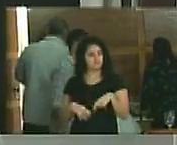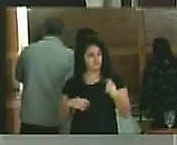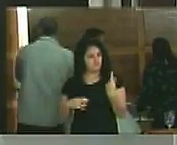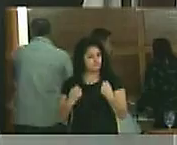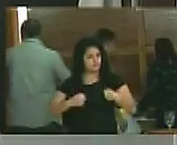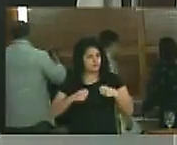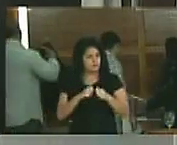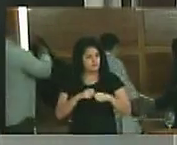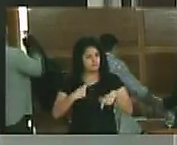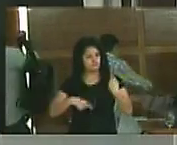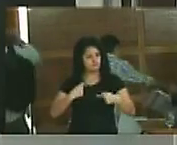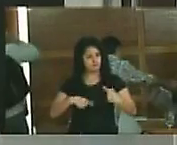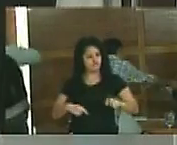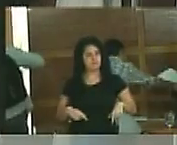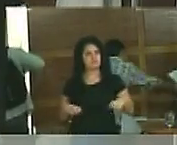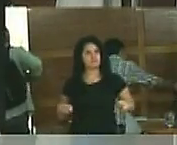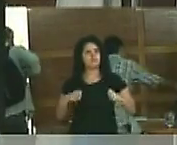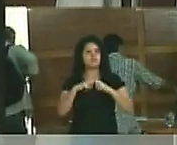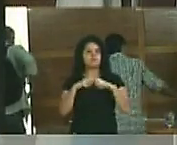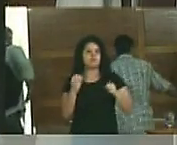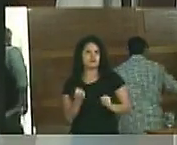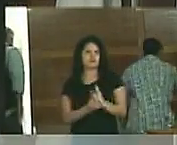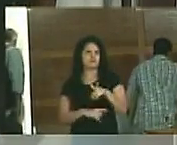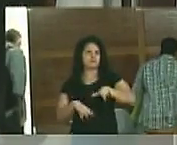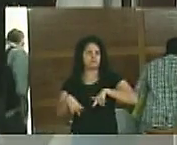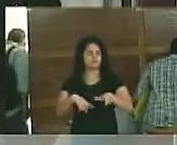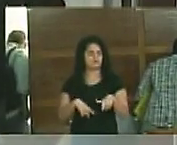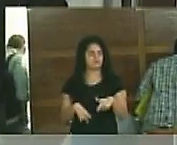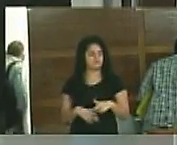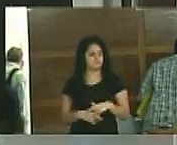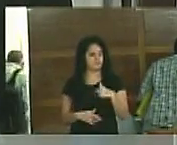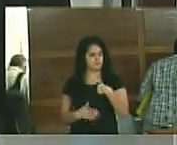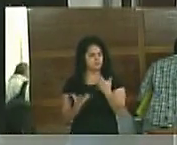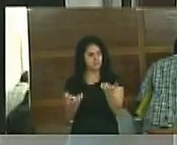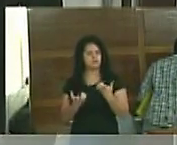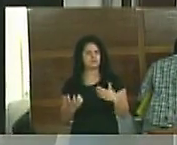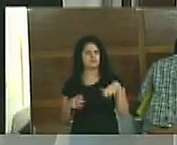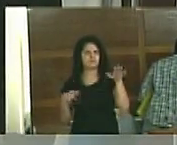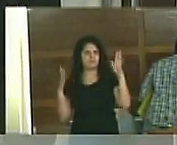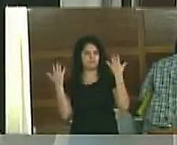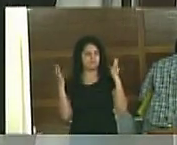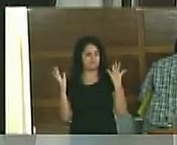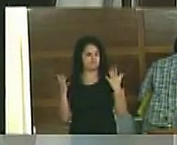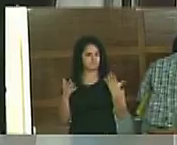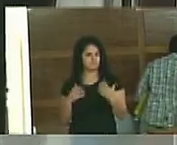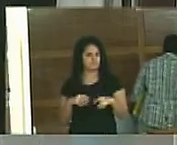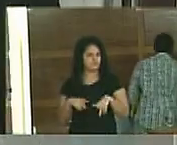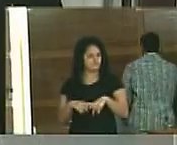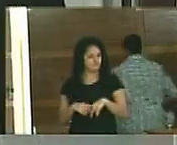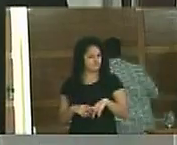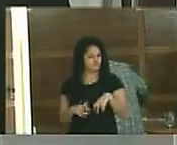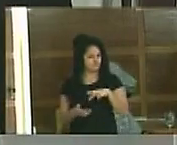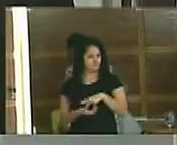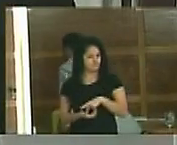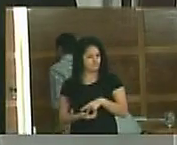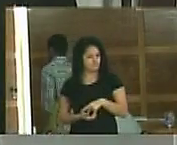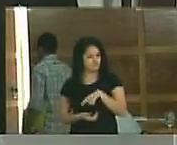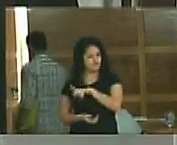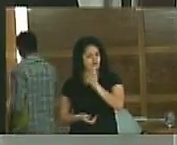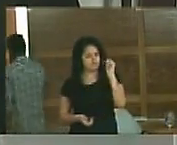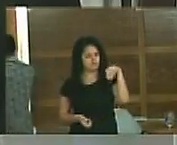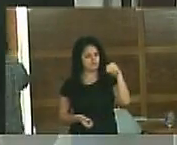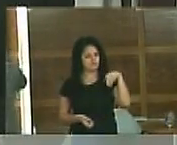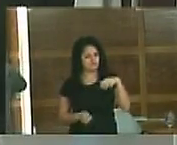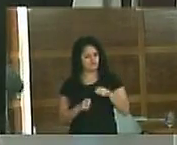para geração de emprego. Isso sim eu sou favorável. Eu quero aqui parabenizar também o serviço público lá na